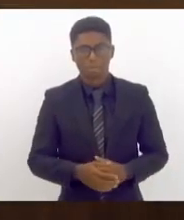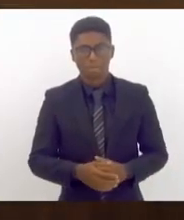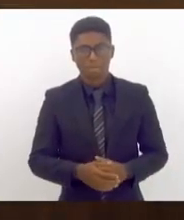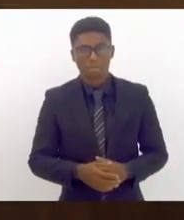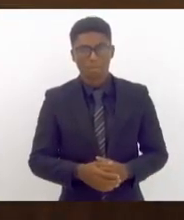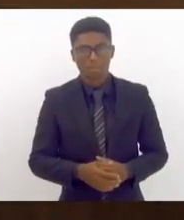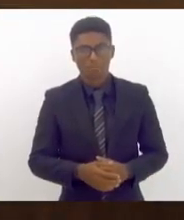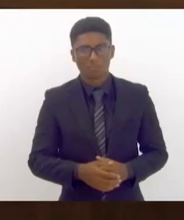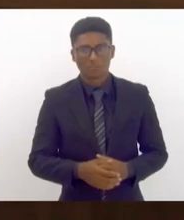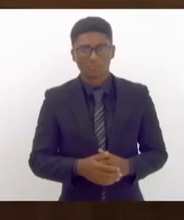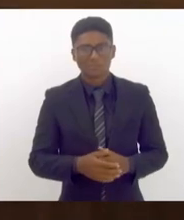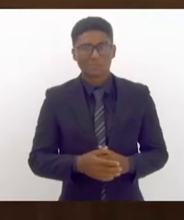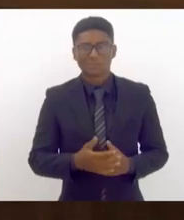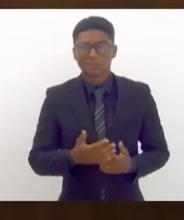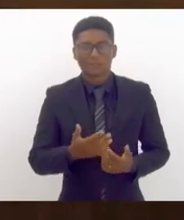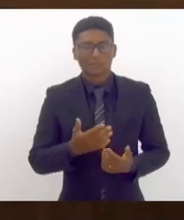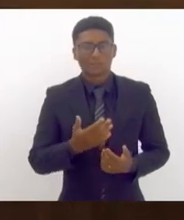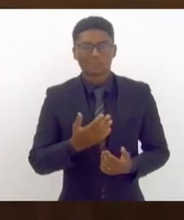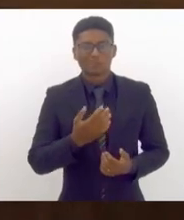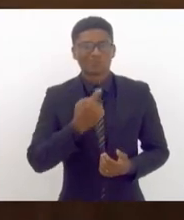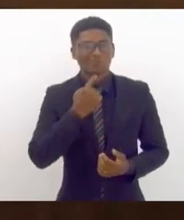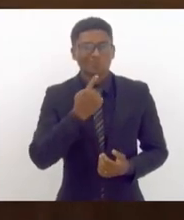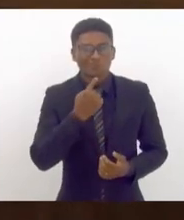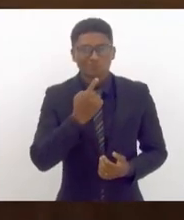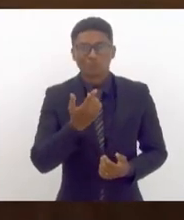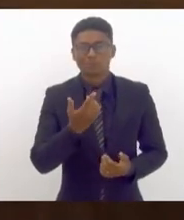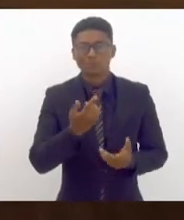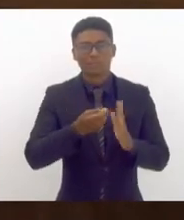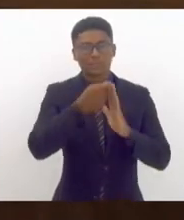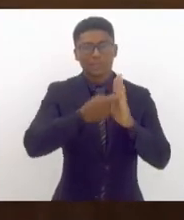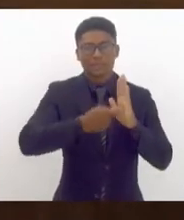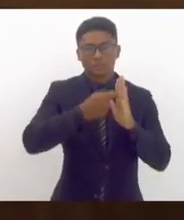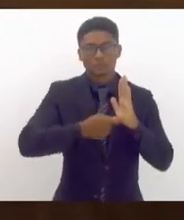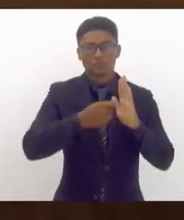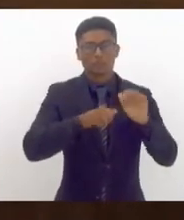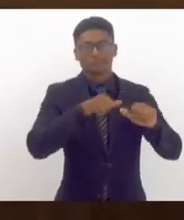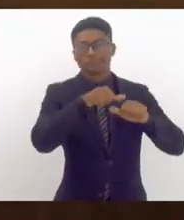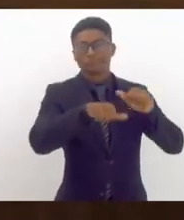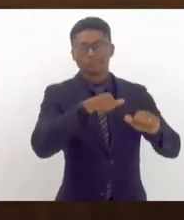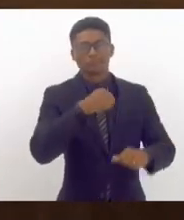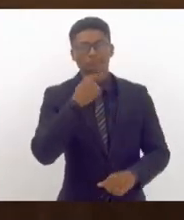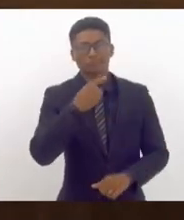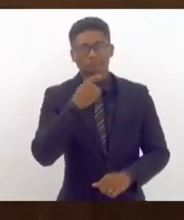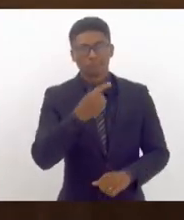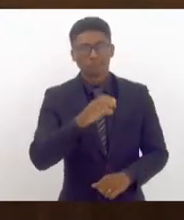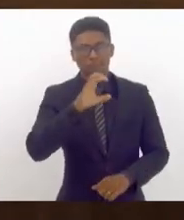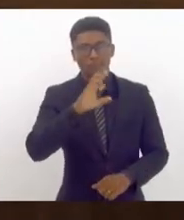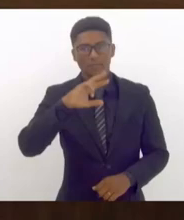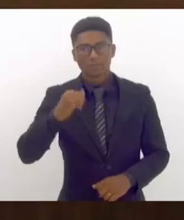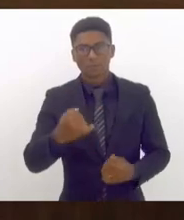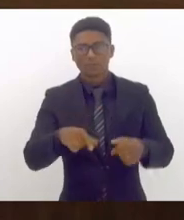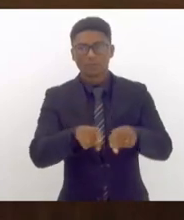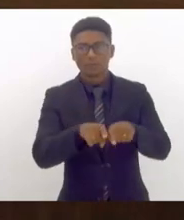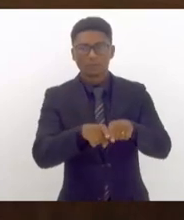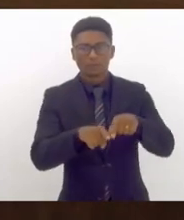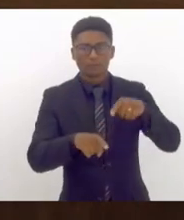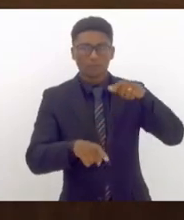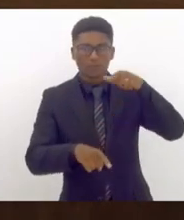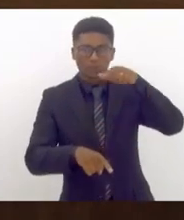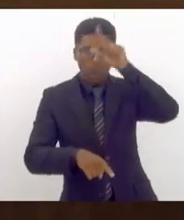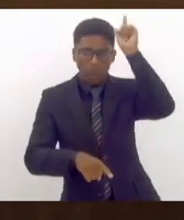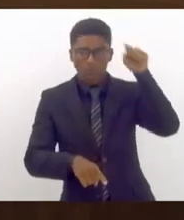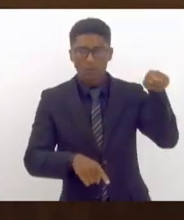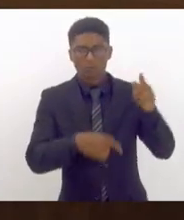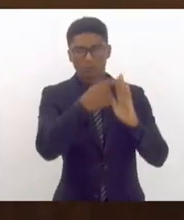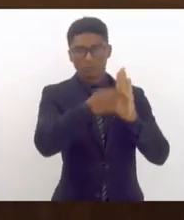não há como modificar a redação final, né, segundo a CCJ, o deputado Luiz Paulo já está aqui com o